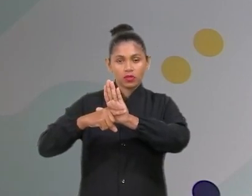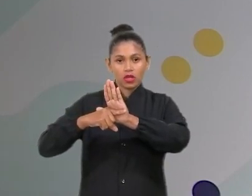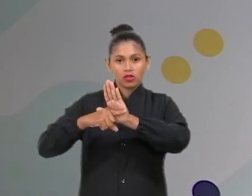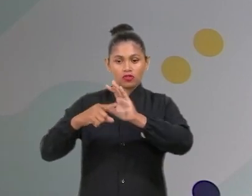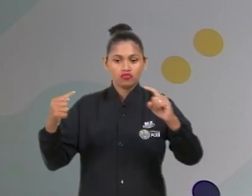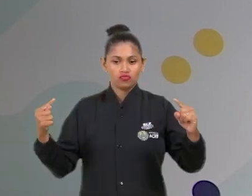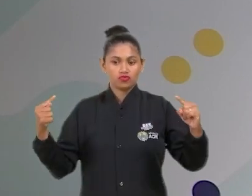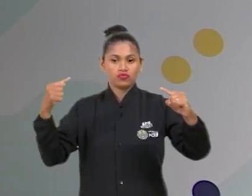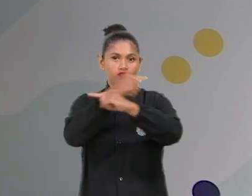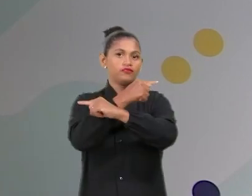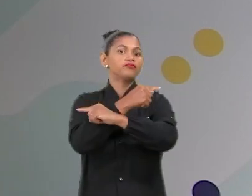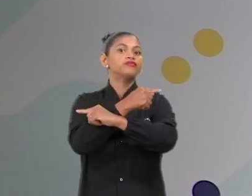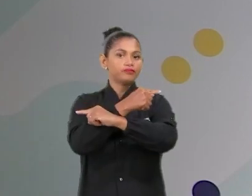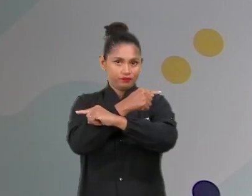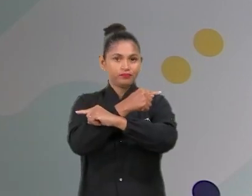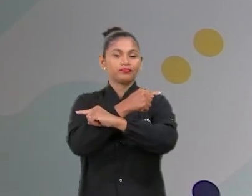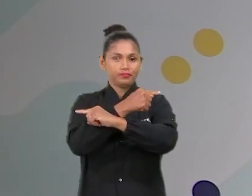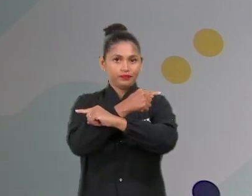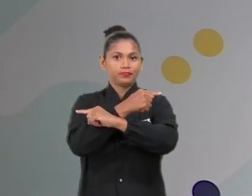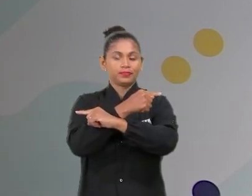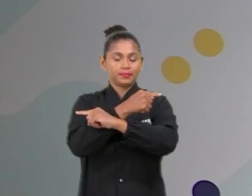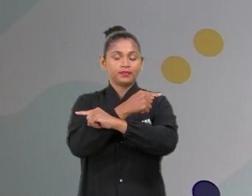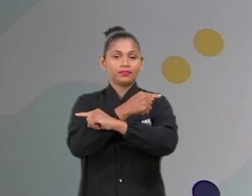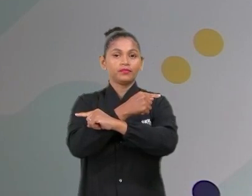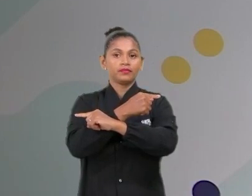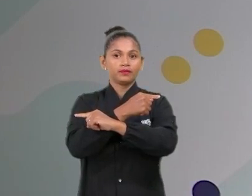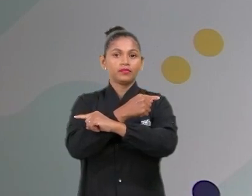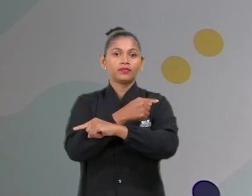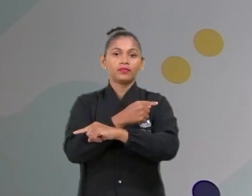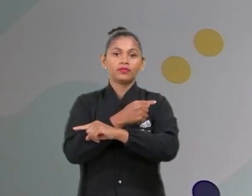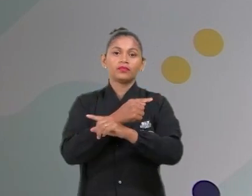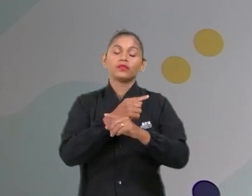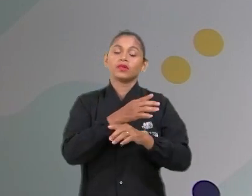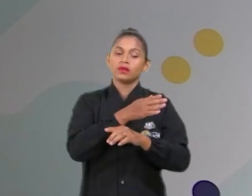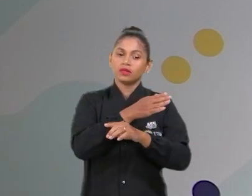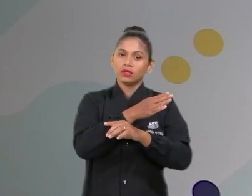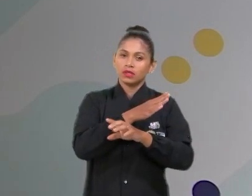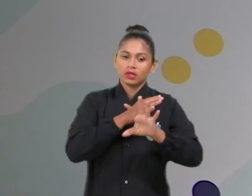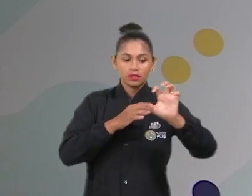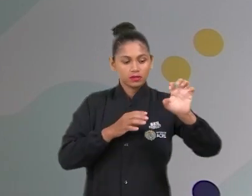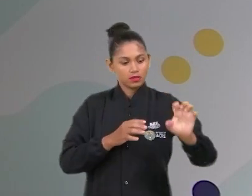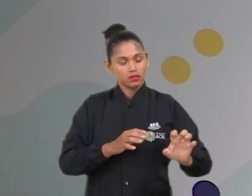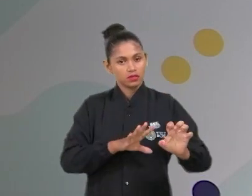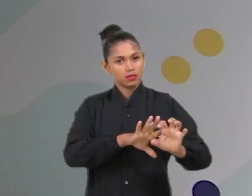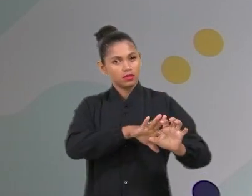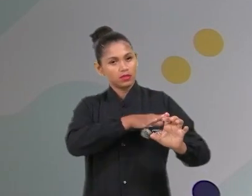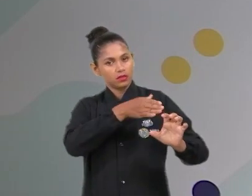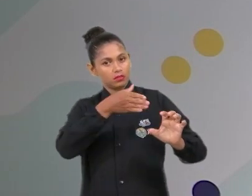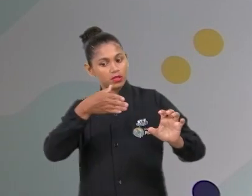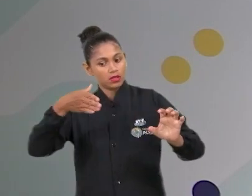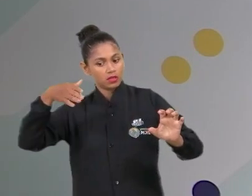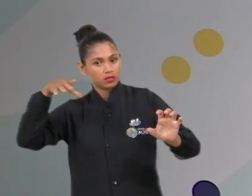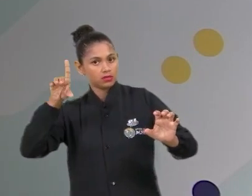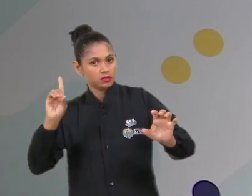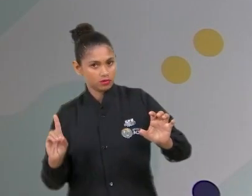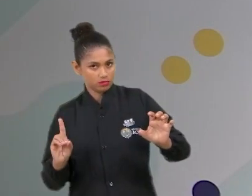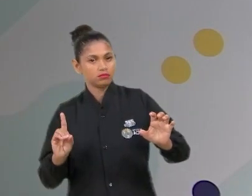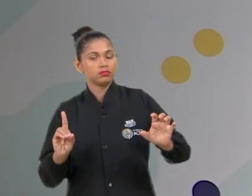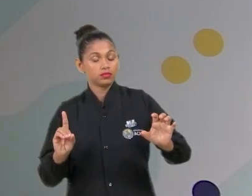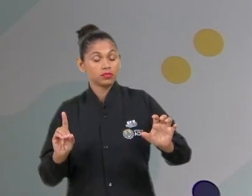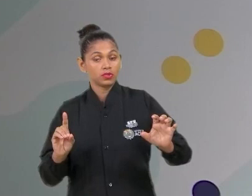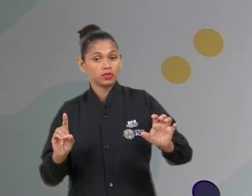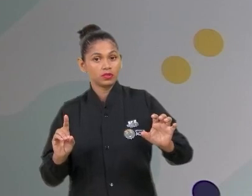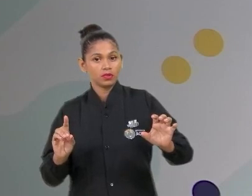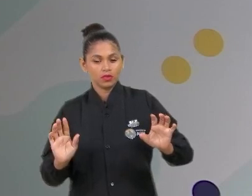raio. Ou seja, ela vai crescer da esquerda para a direita, ela vai crescer também